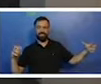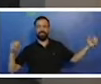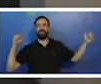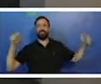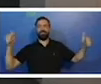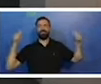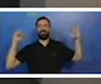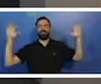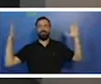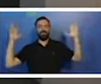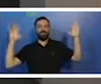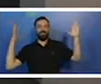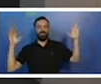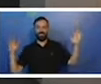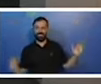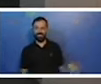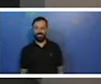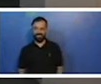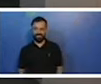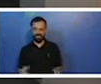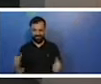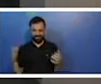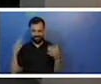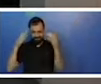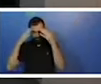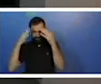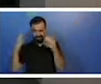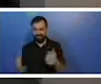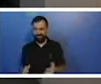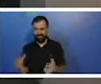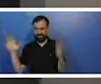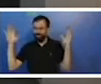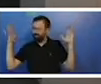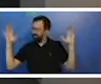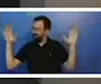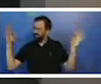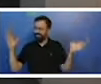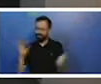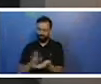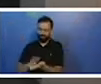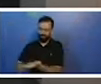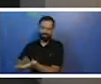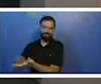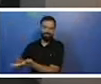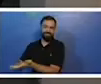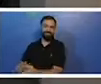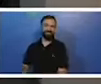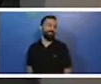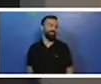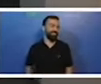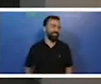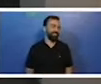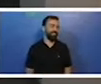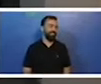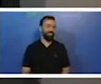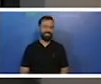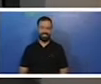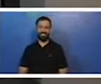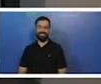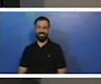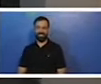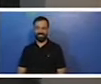Oi ó vitória do meu celular se duas vezes em professor o senhor